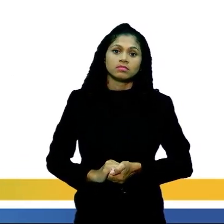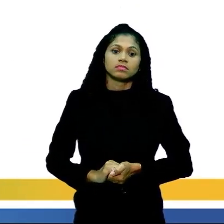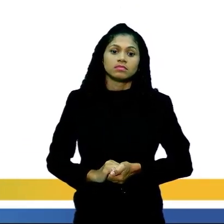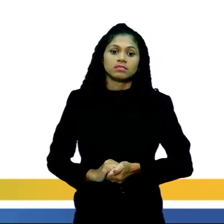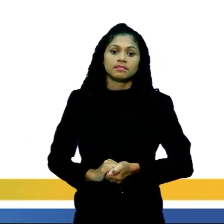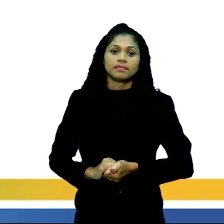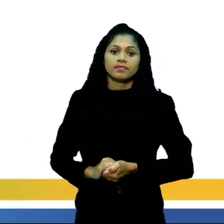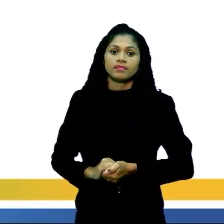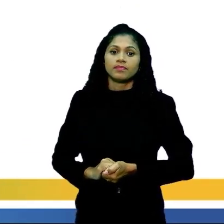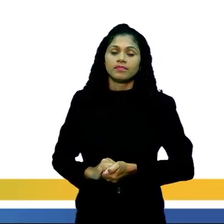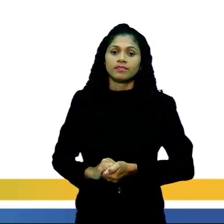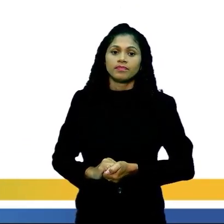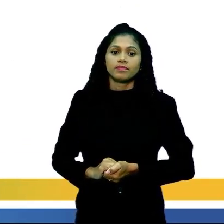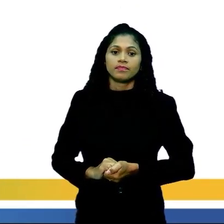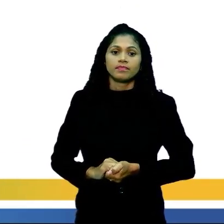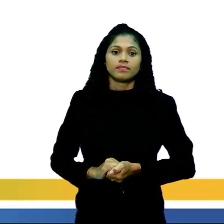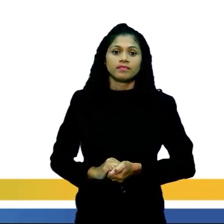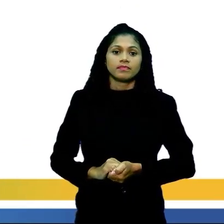Vejamos aí.